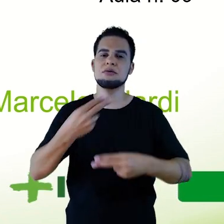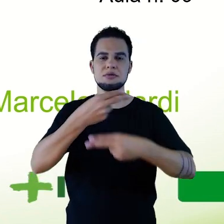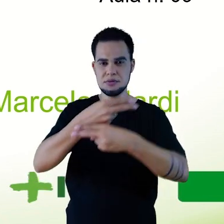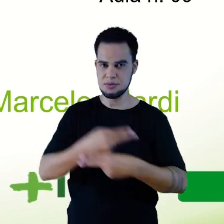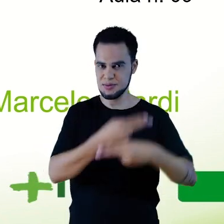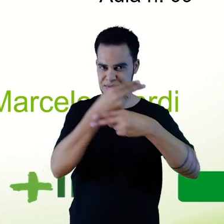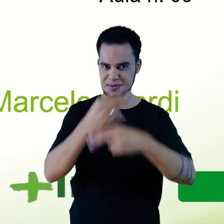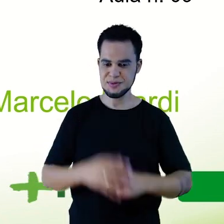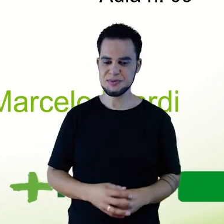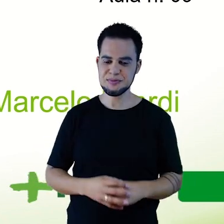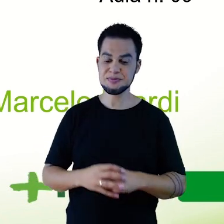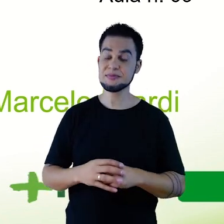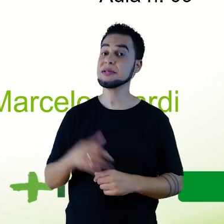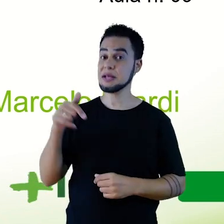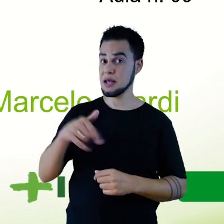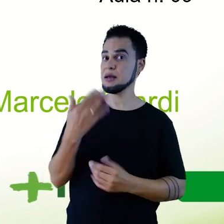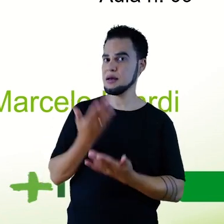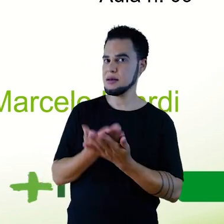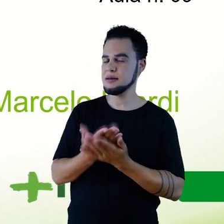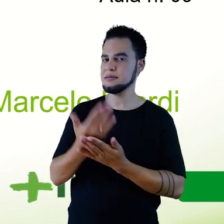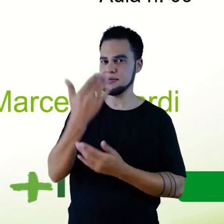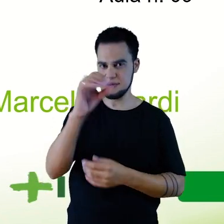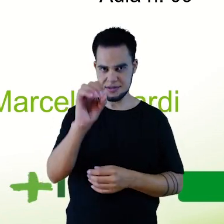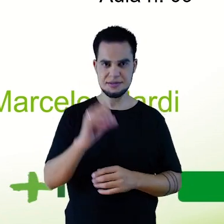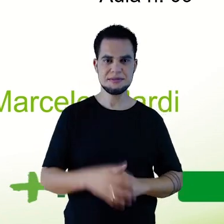cromossomos, tá? Aqui é a aula 10, tá?